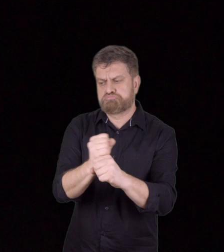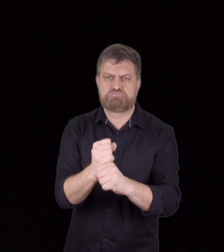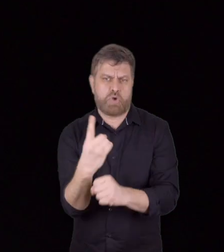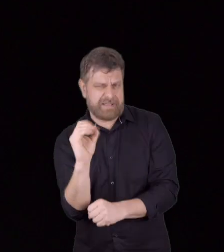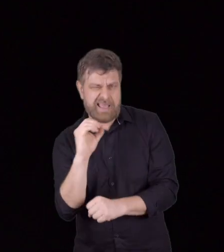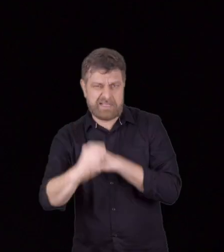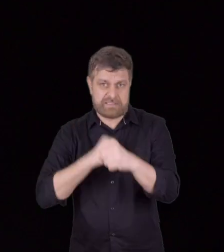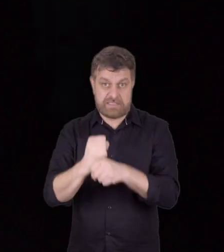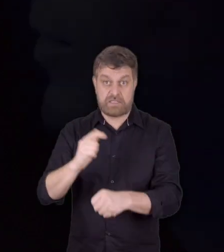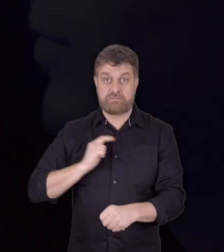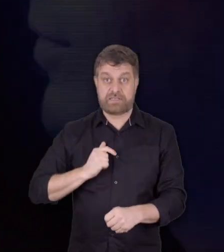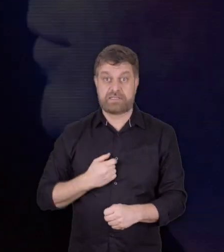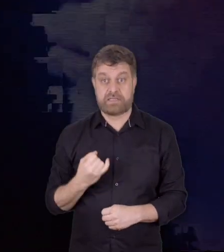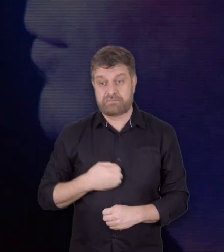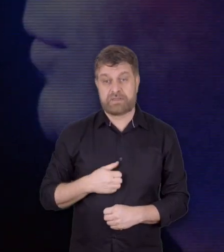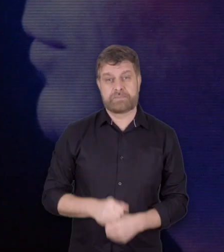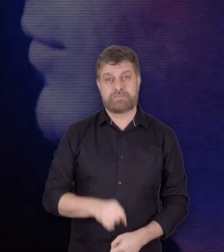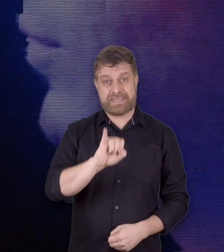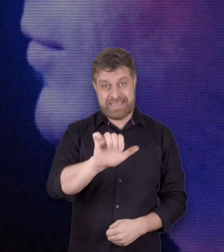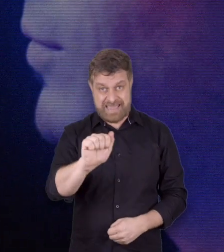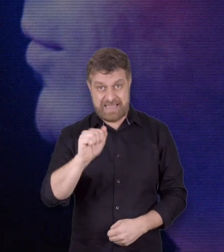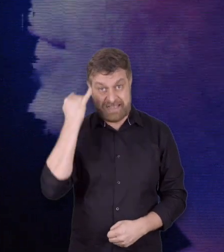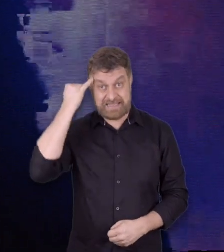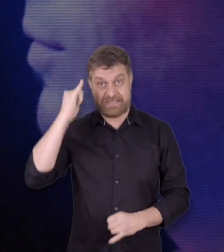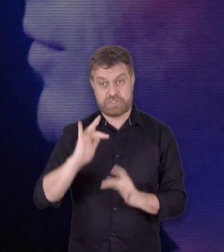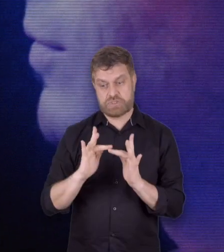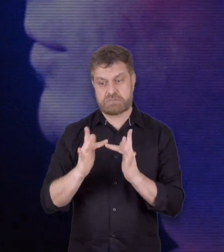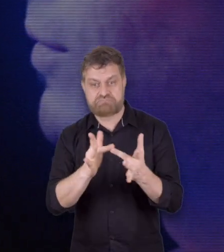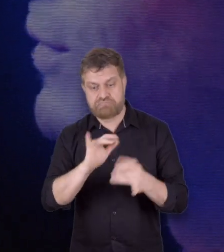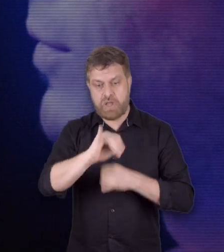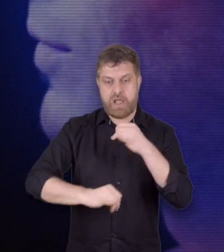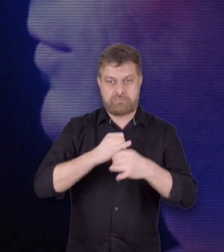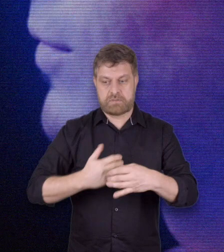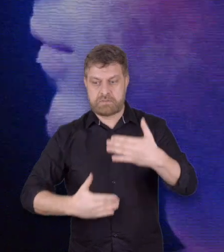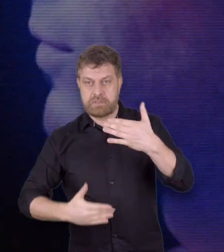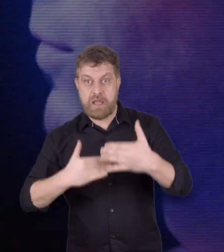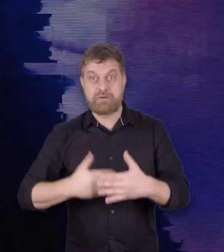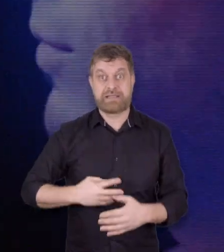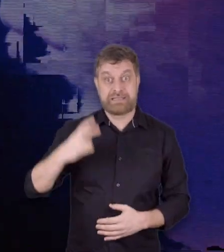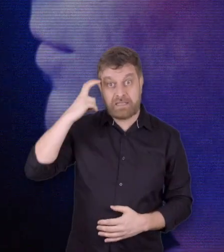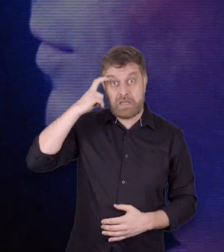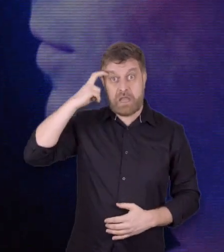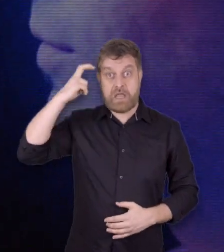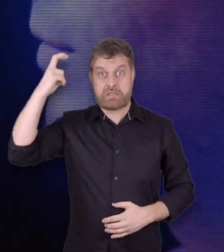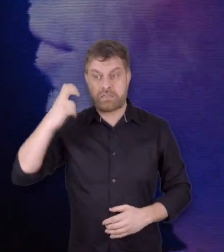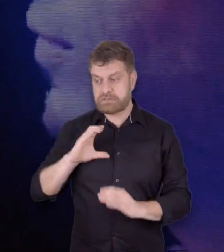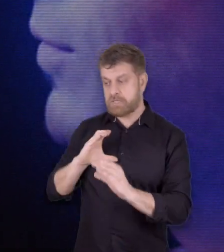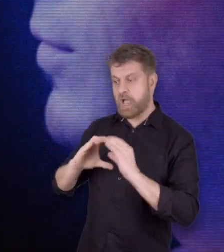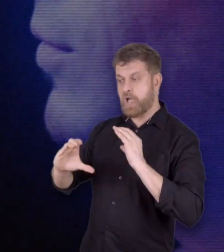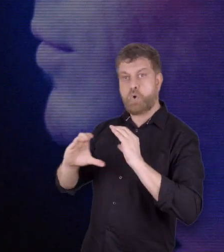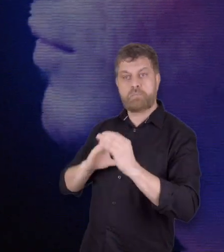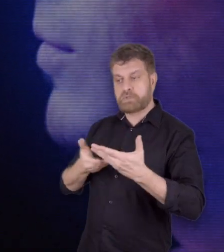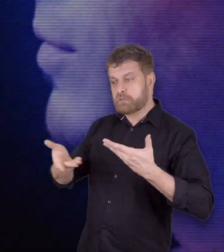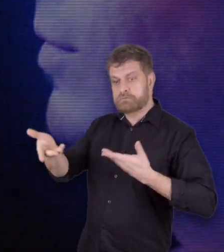anos, eventualmente vão surgir inteligências artificiais, dispositivos dotados de uma razão sintética,